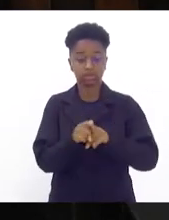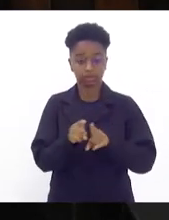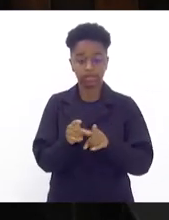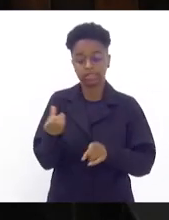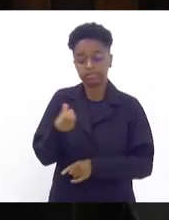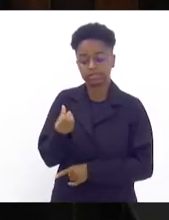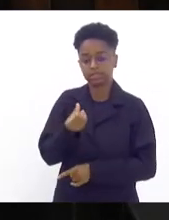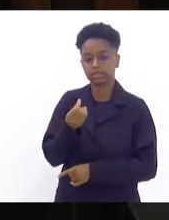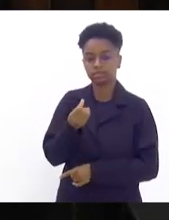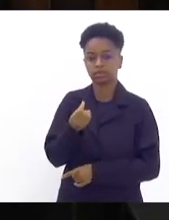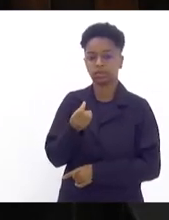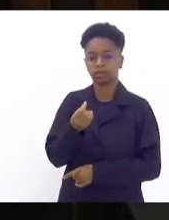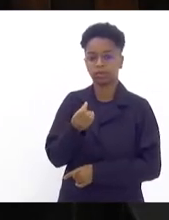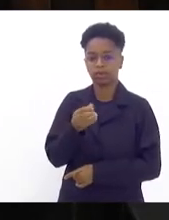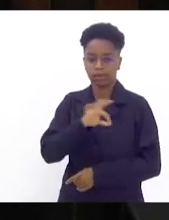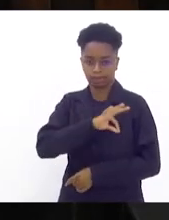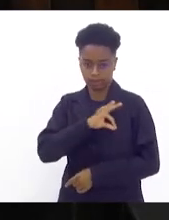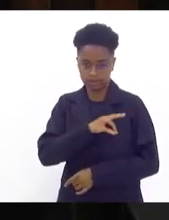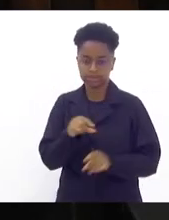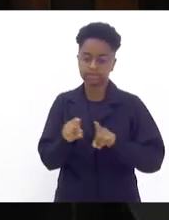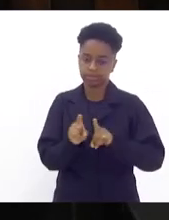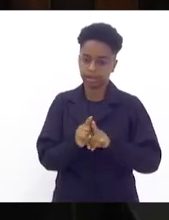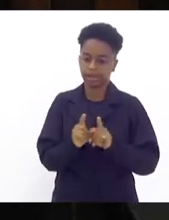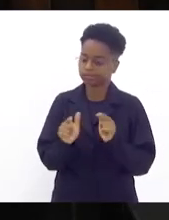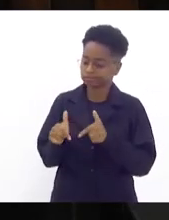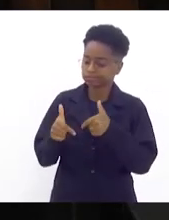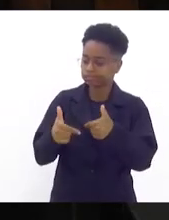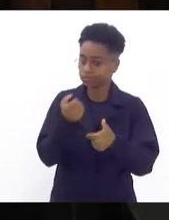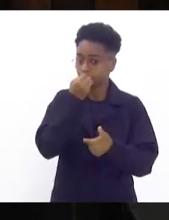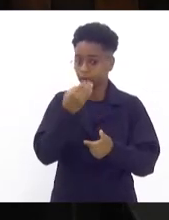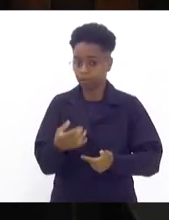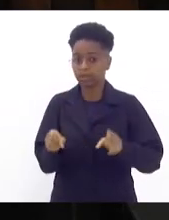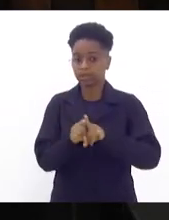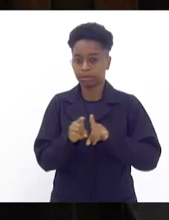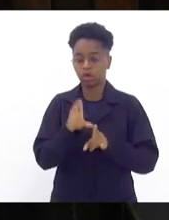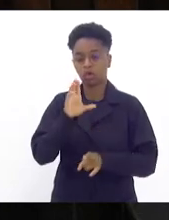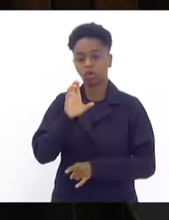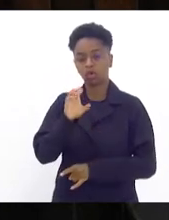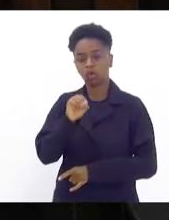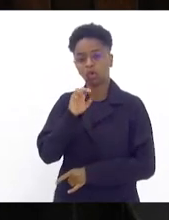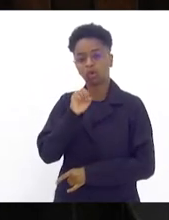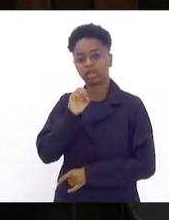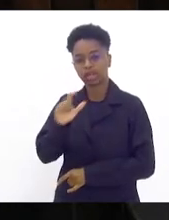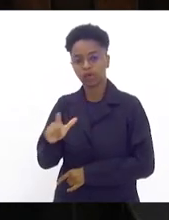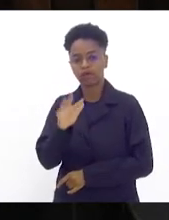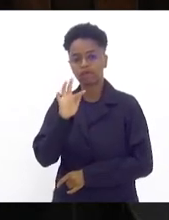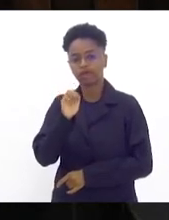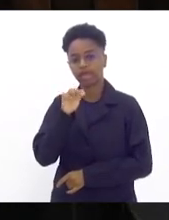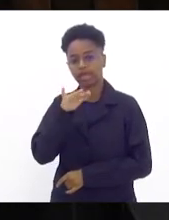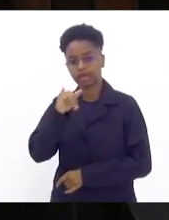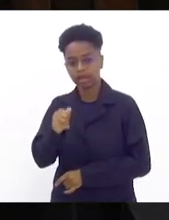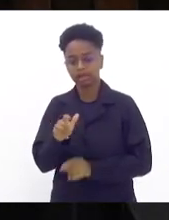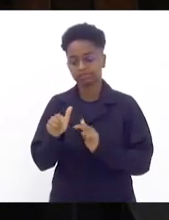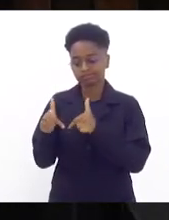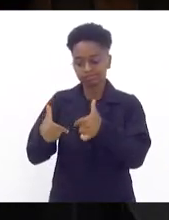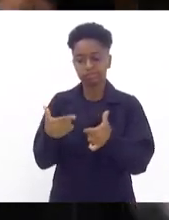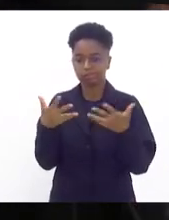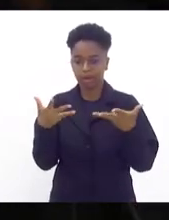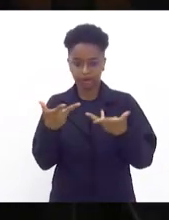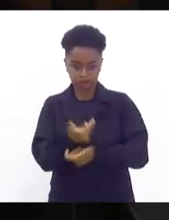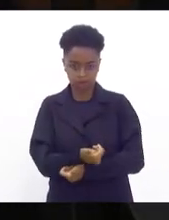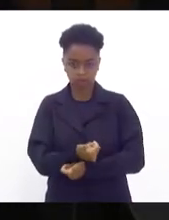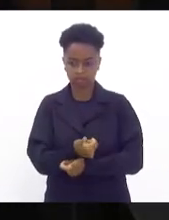uma ação contundente. Parabenizar o tenente-coronel Ferreira pelo brilhante trabalho que está fazendo à frente do BEP, mas, por outro lado, a